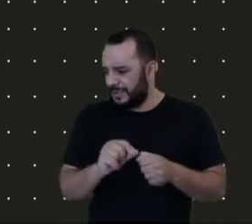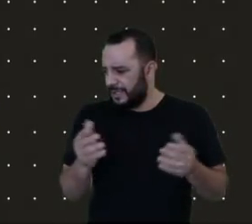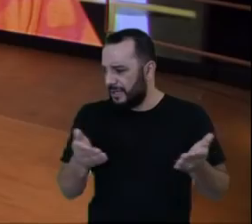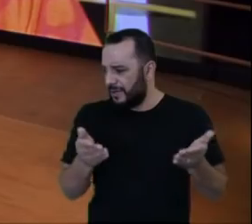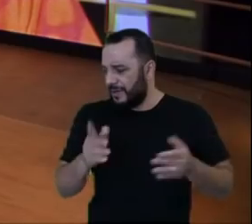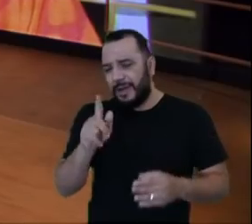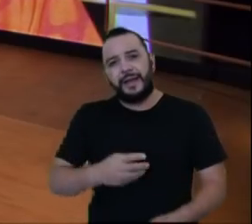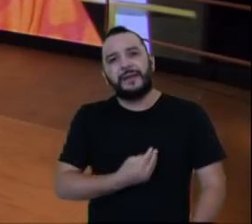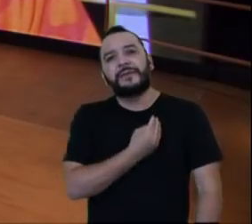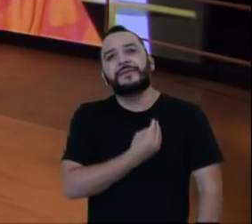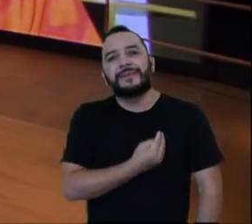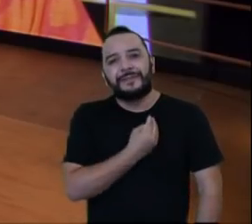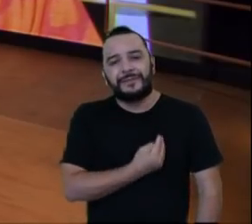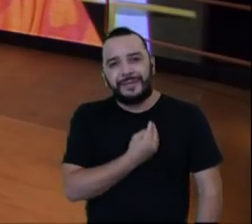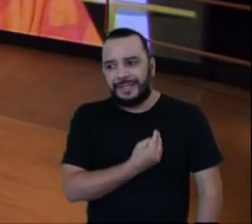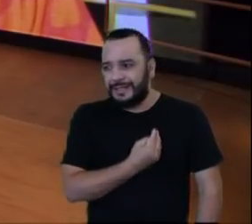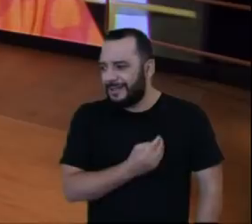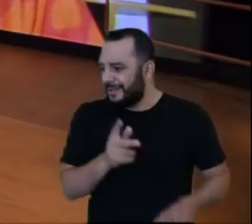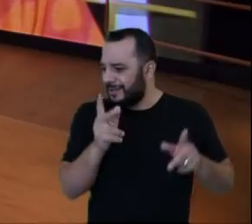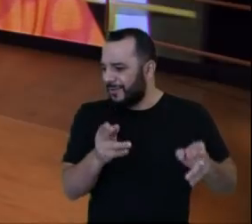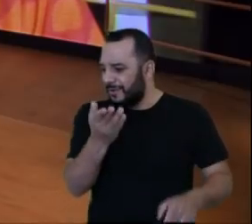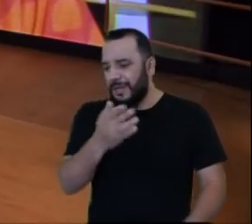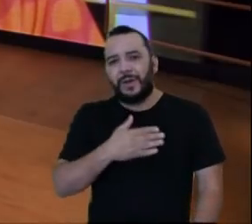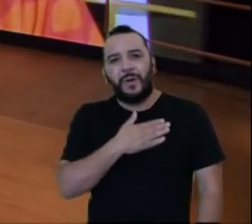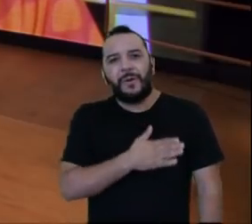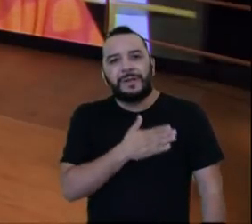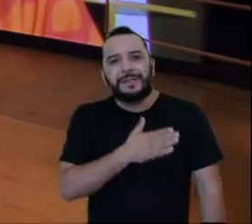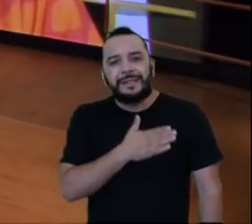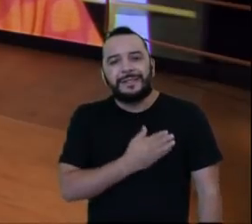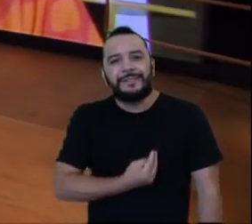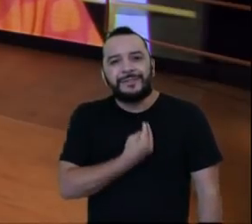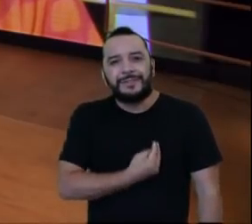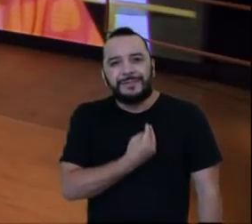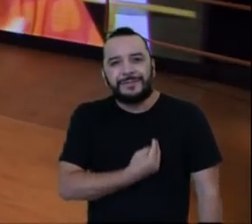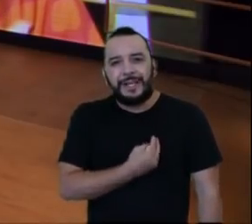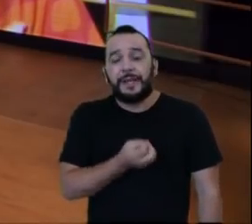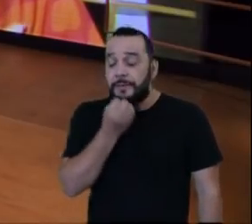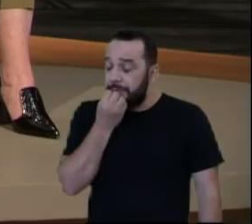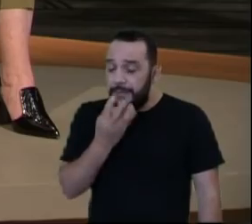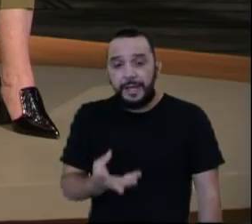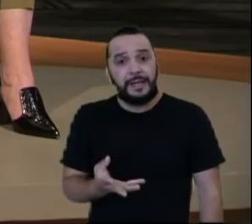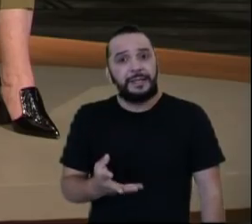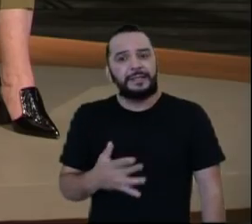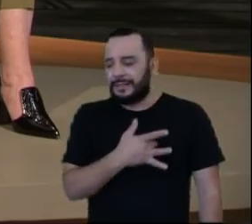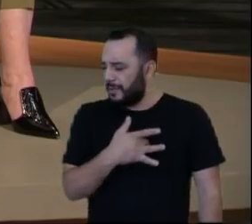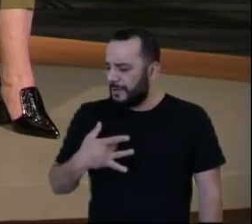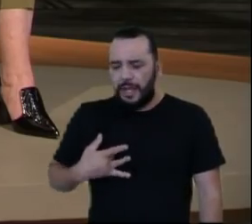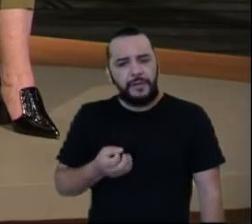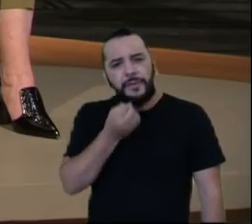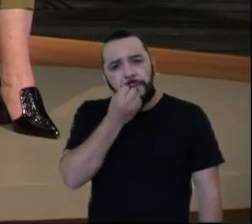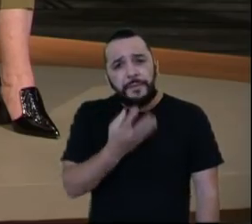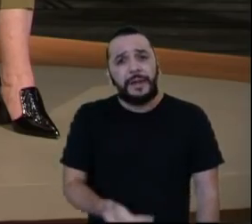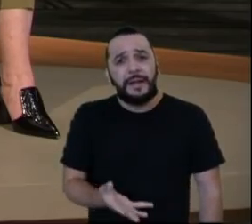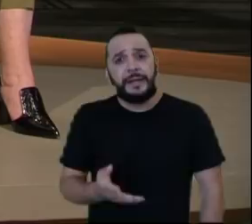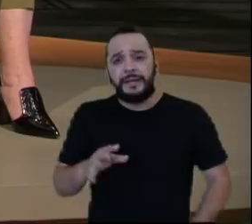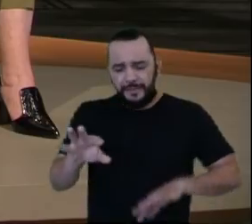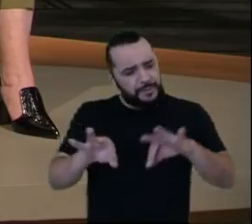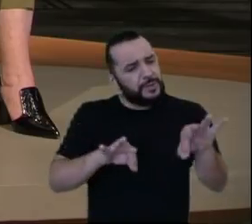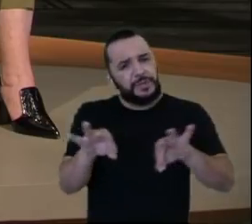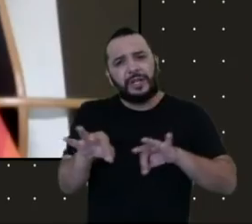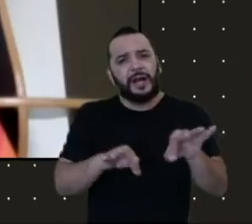perder. E esse texto fala coisas lindas, sabe? O final do texto, ela dizia